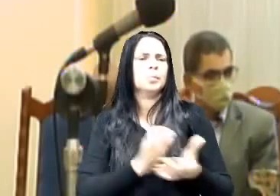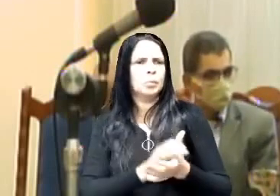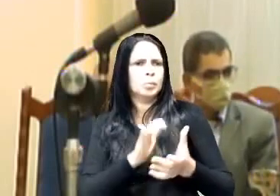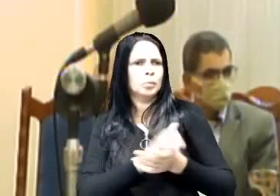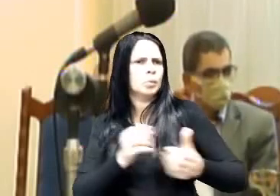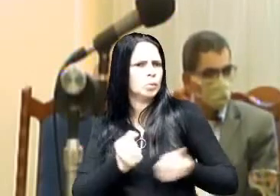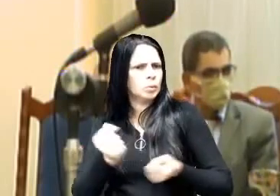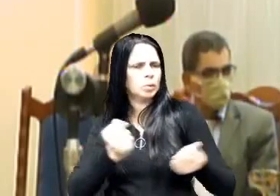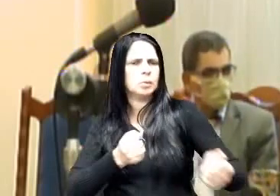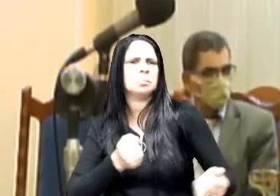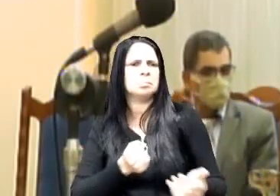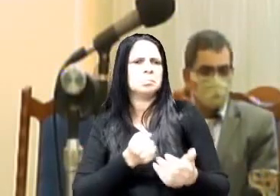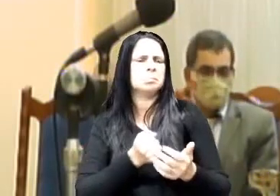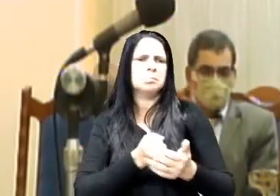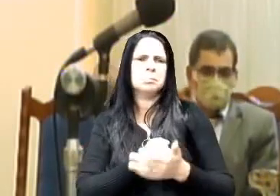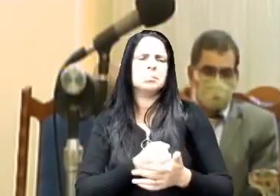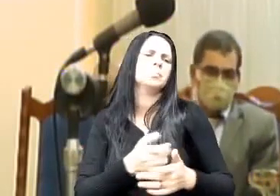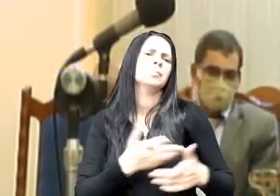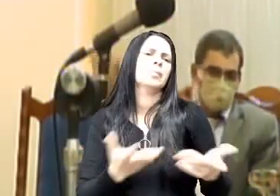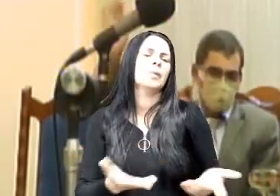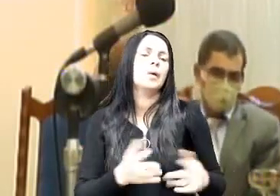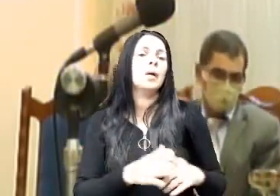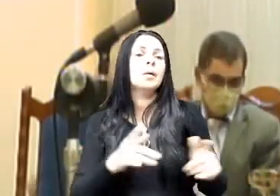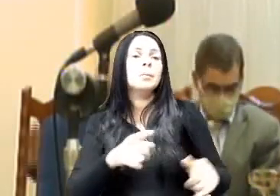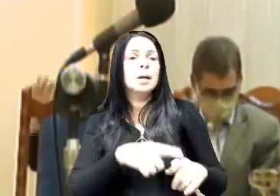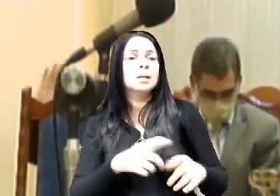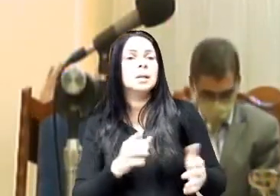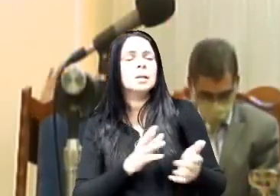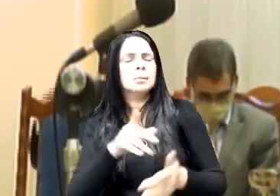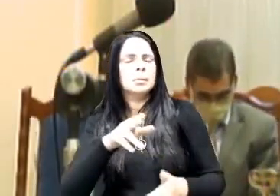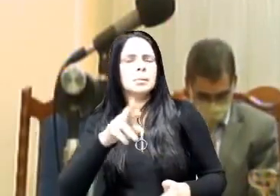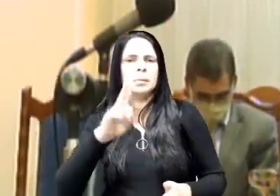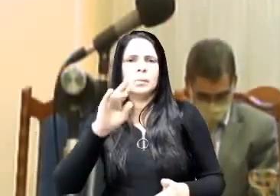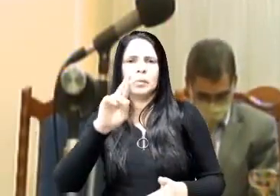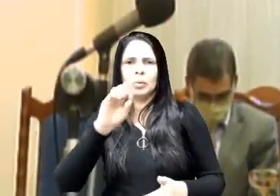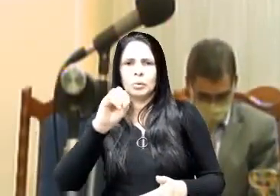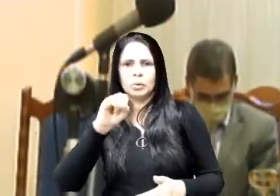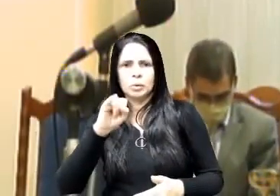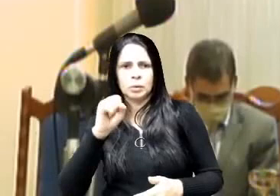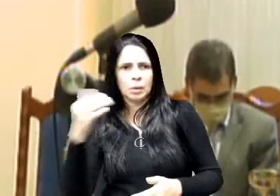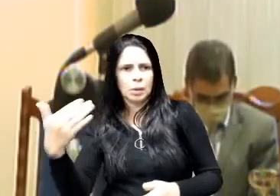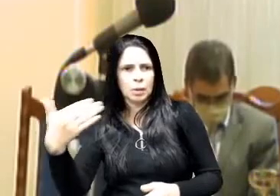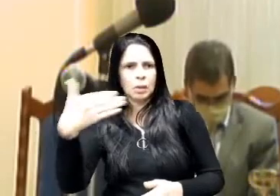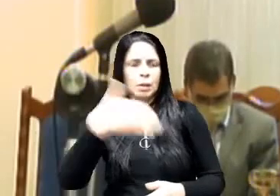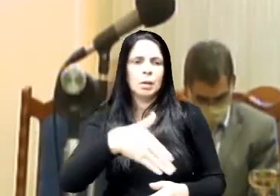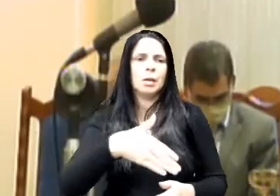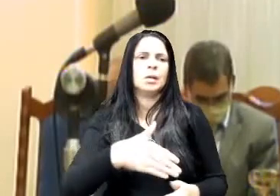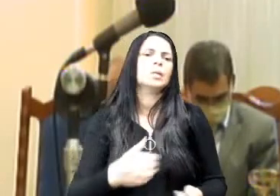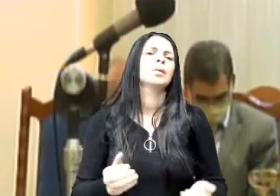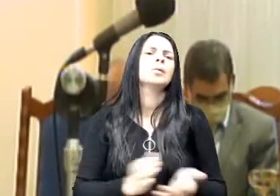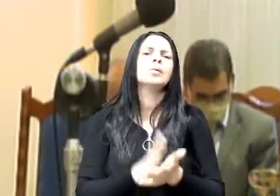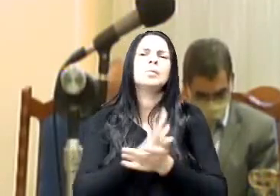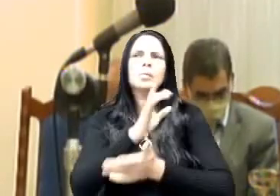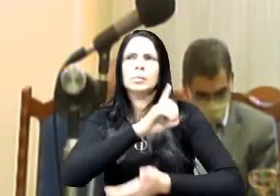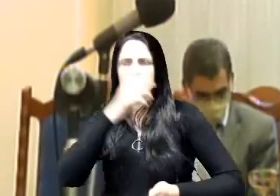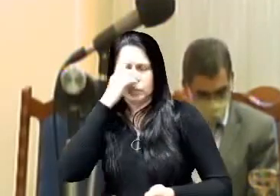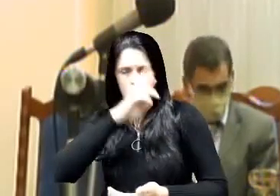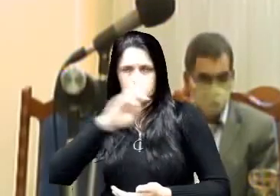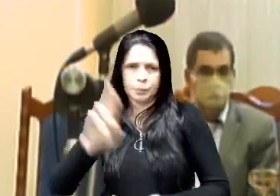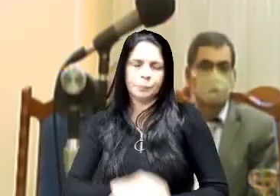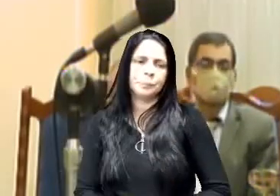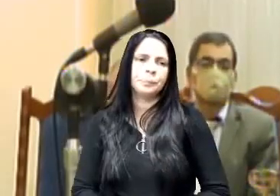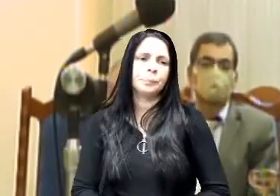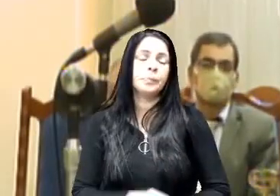aqui dando glória a Deus. Quem dá glória a Deus pela vida da nossa irmã? Deus abençoe, Rose. Ajude. Glória a Deus. Então, o cristão